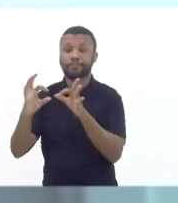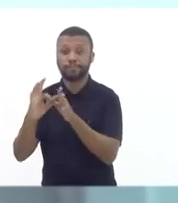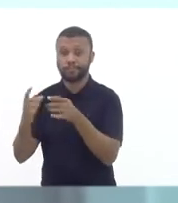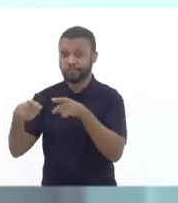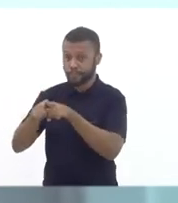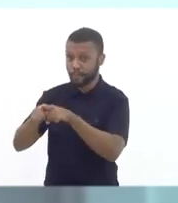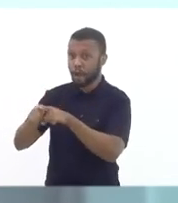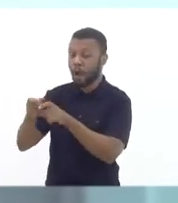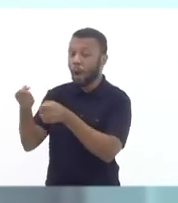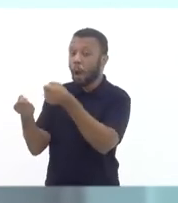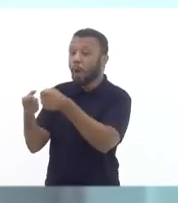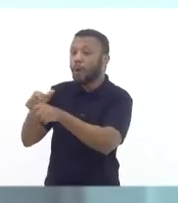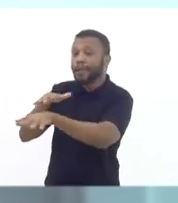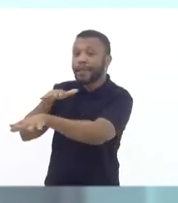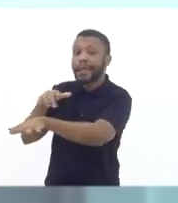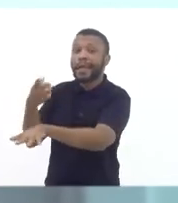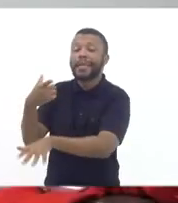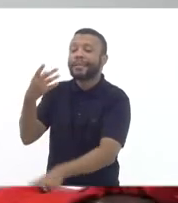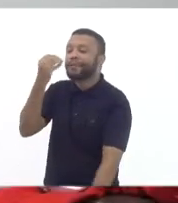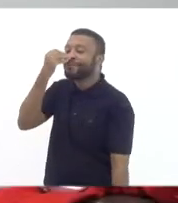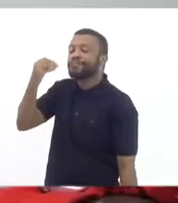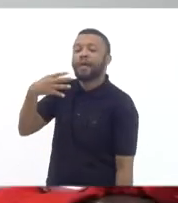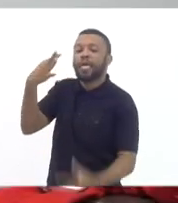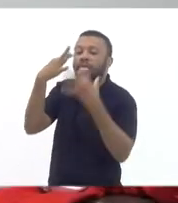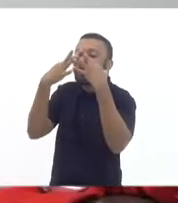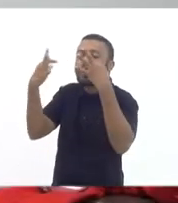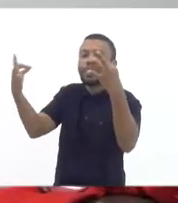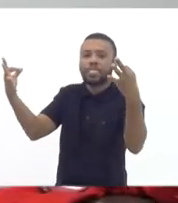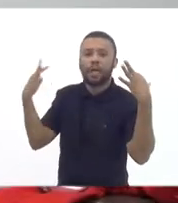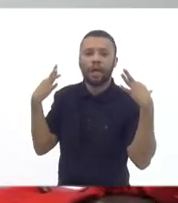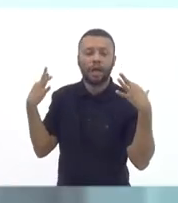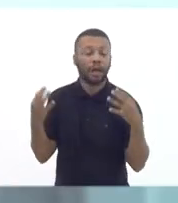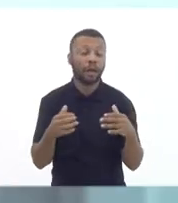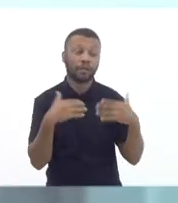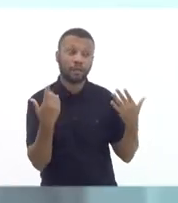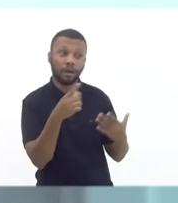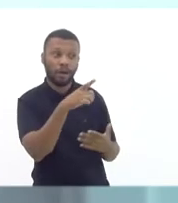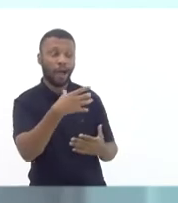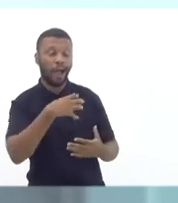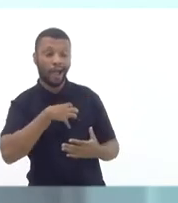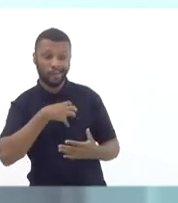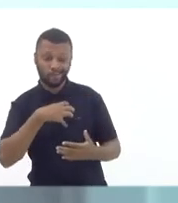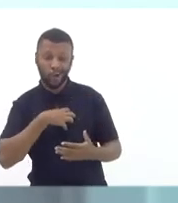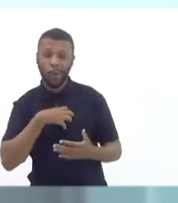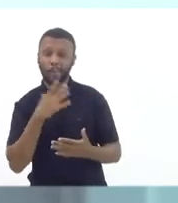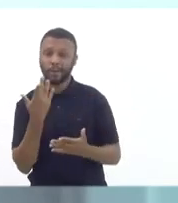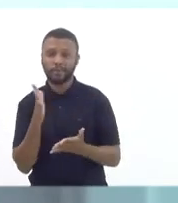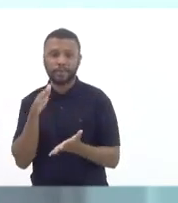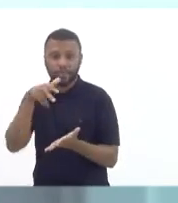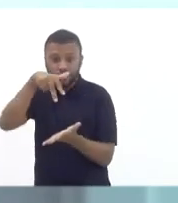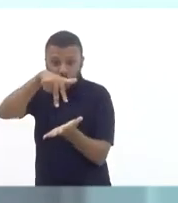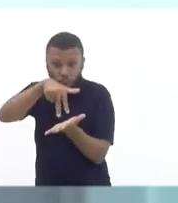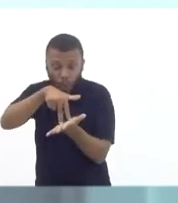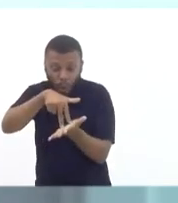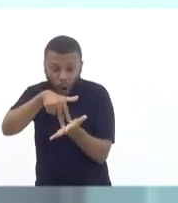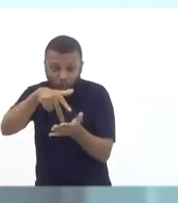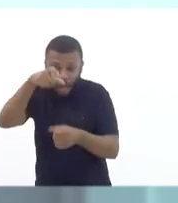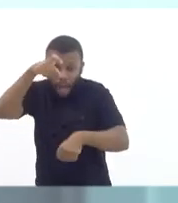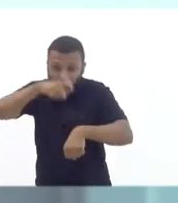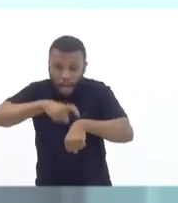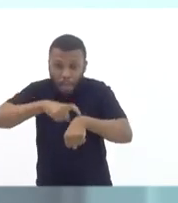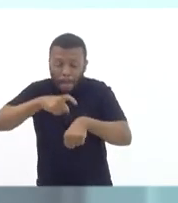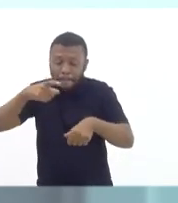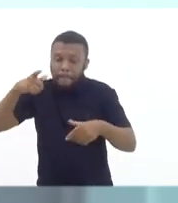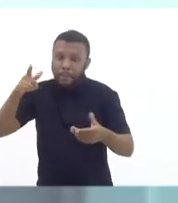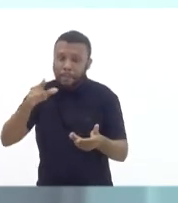gerência sobre o trânsito, mas a gente pode fazer o pedido. Então, a forma que você chegou ao extremo... Eu